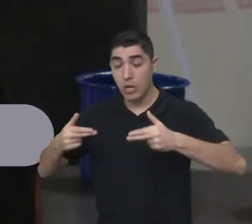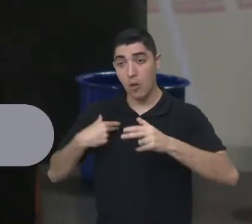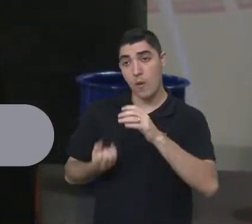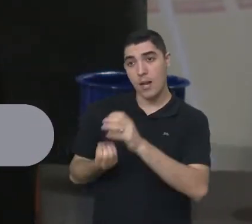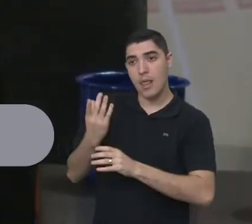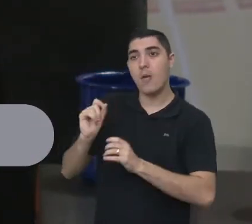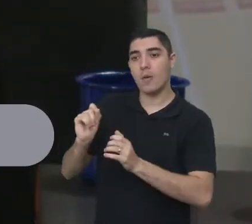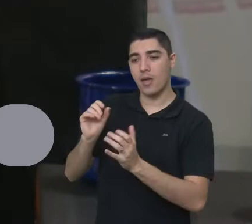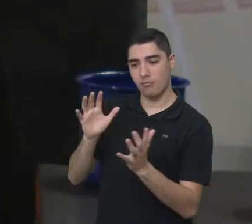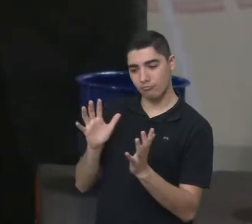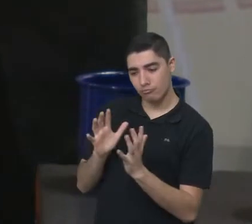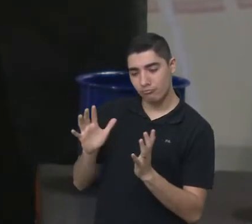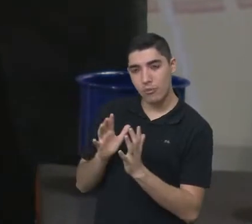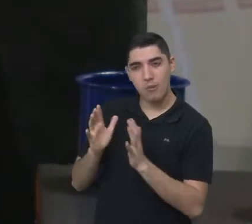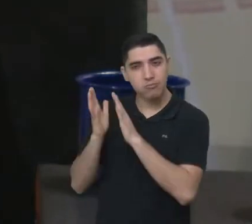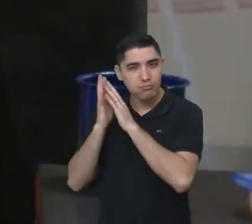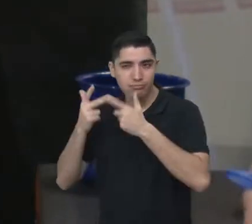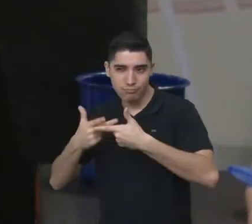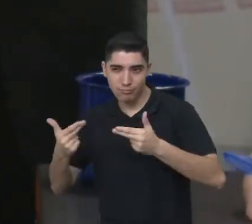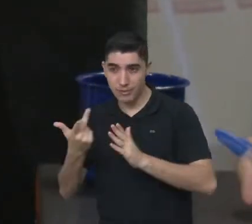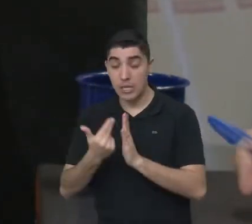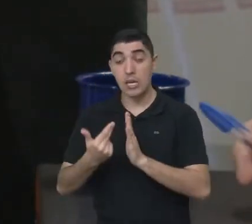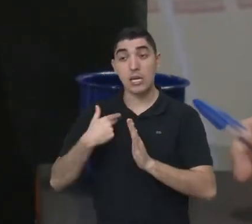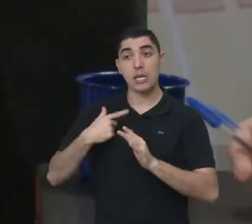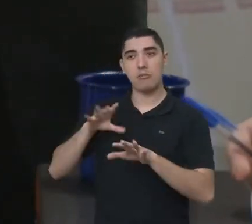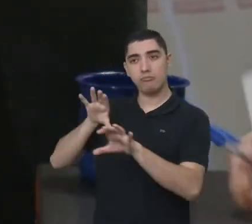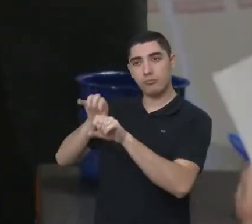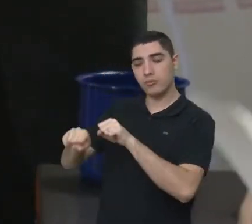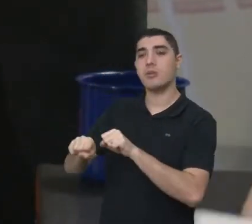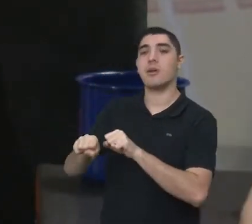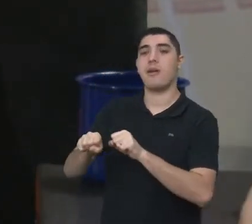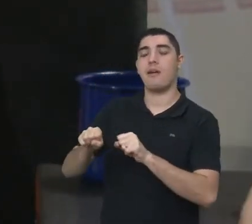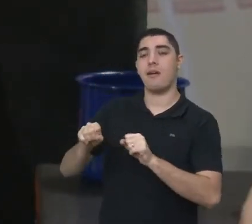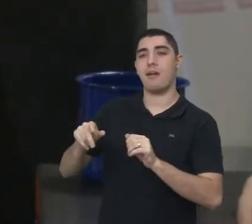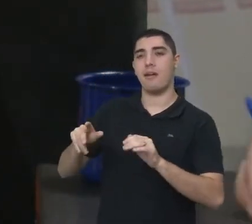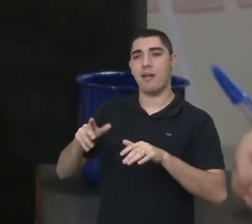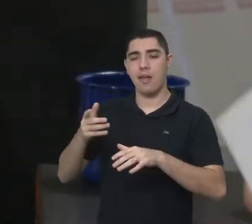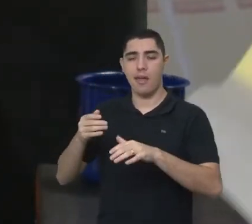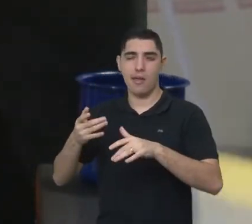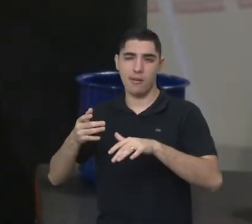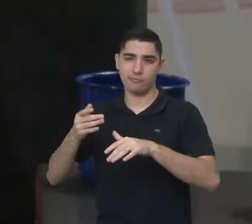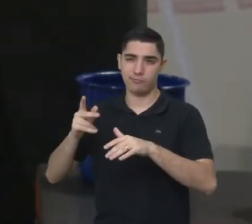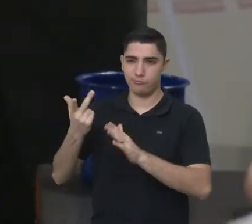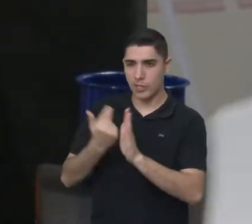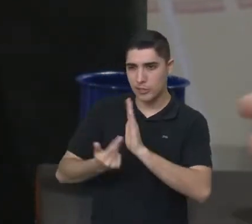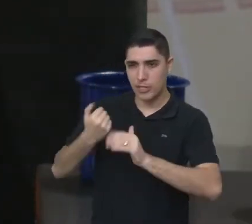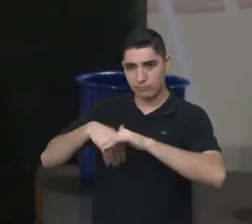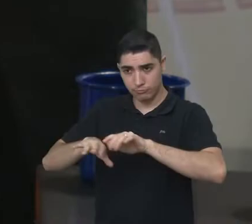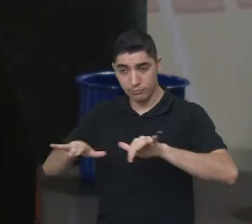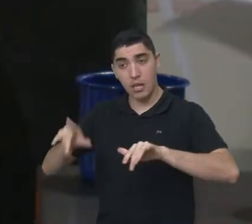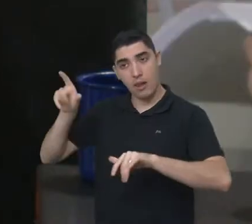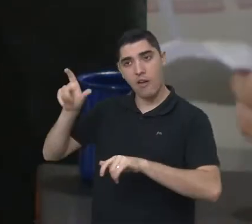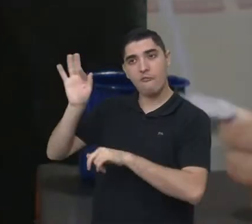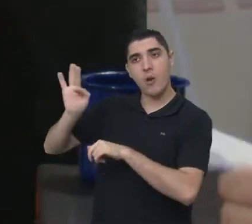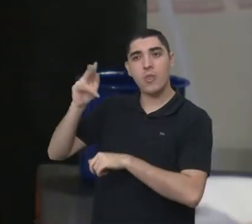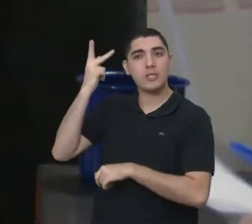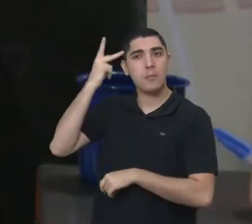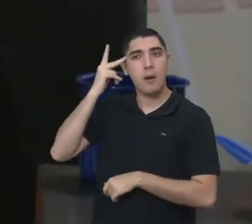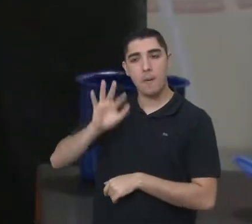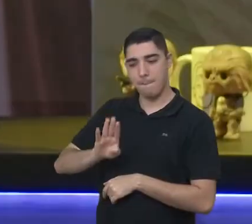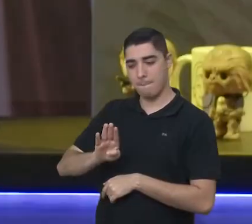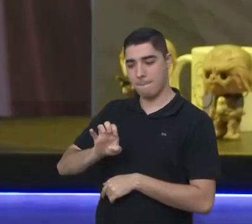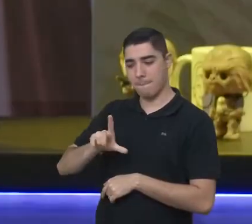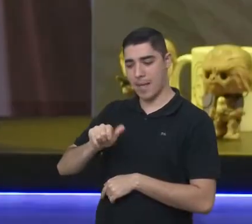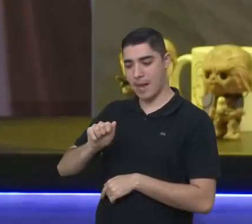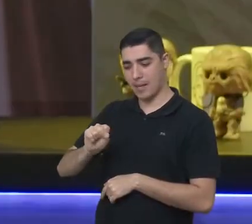Mufada e sou formada em design gráfico pela Belas Artes de São Paulo. Isso aí. Você falou um negócio muito interessante. Explica